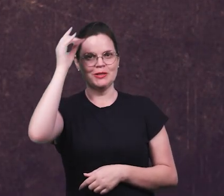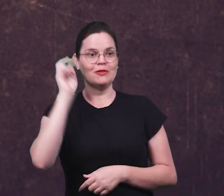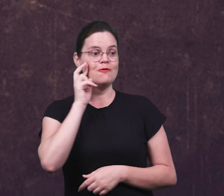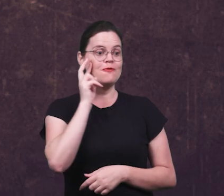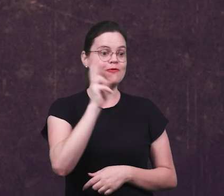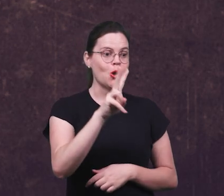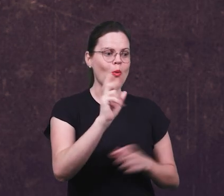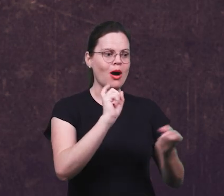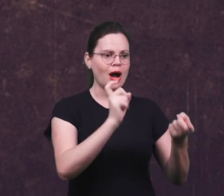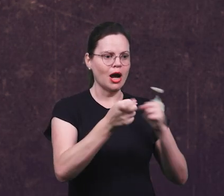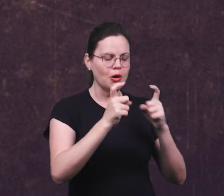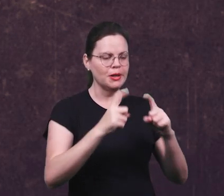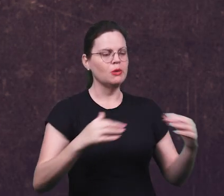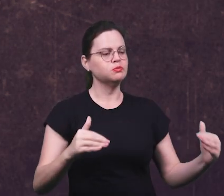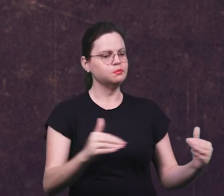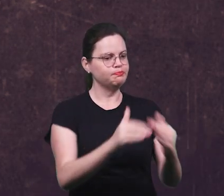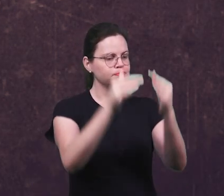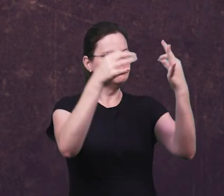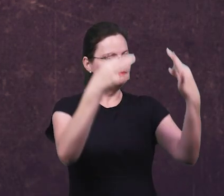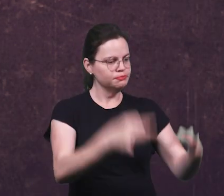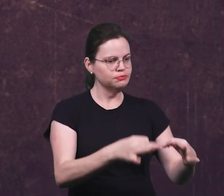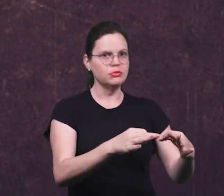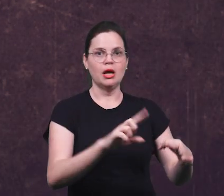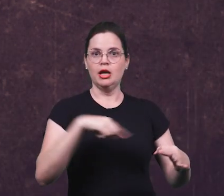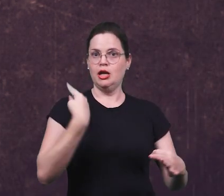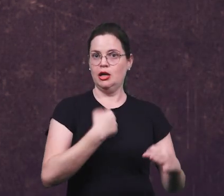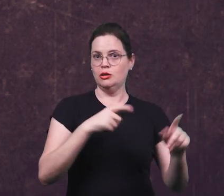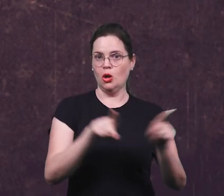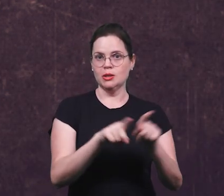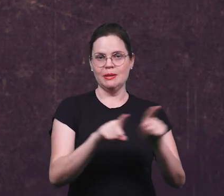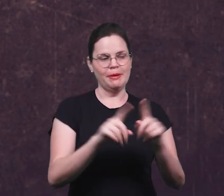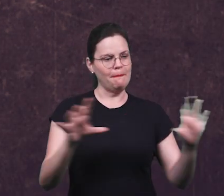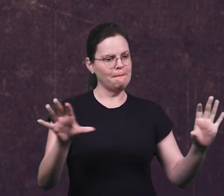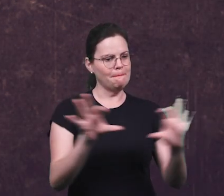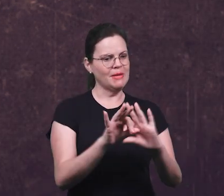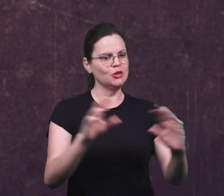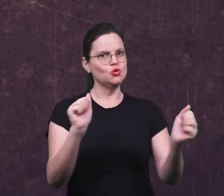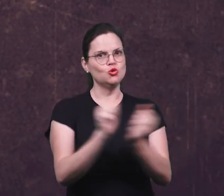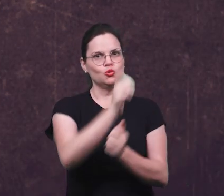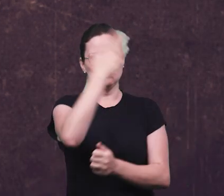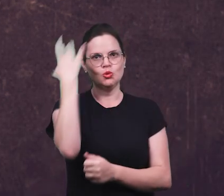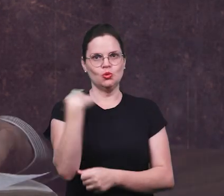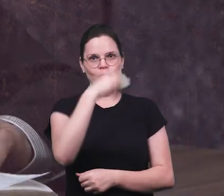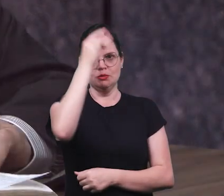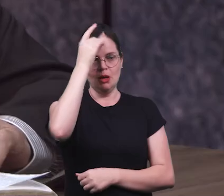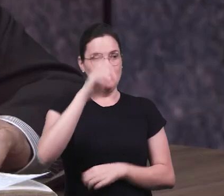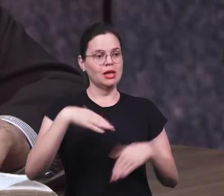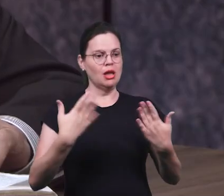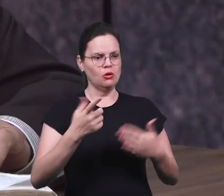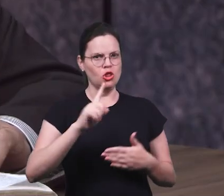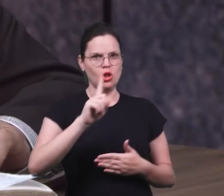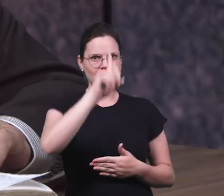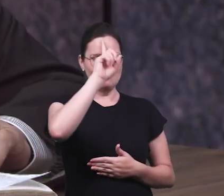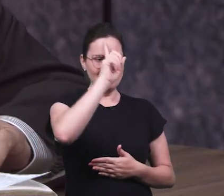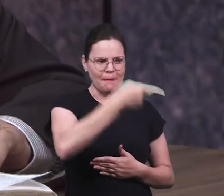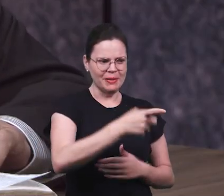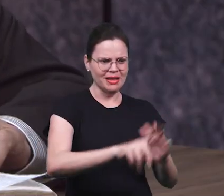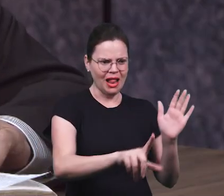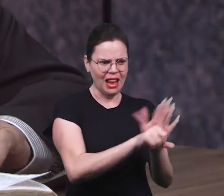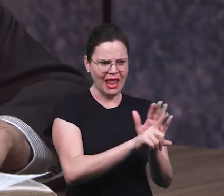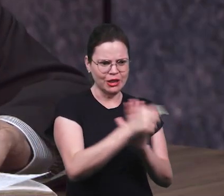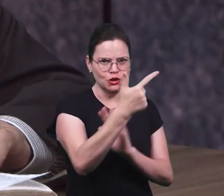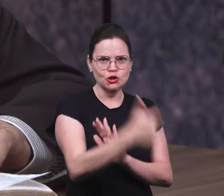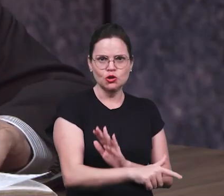Santo e a nós não vos impor mais encargo algum, ou seja, ninguém